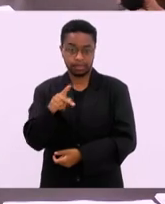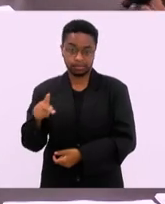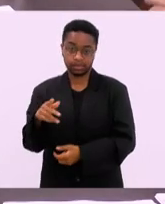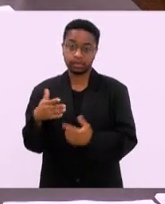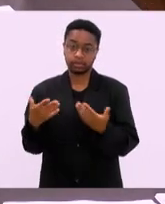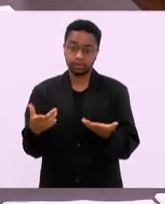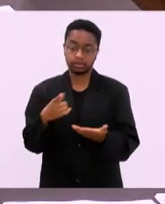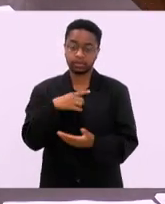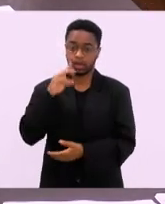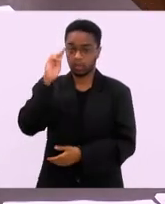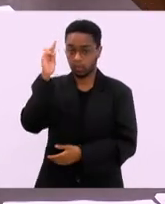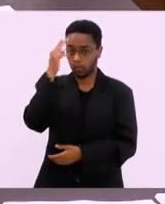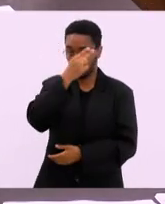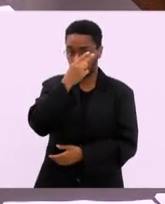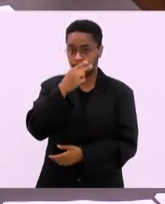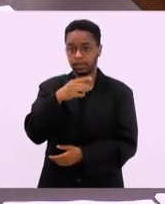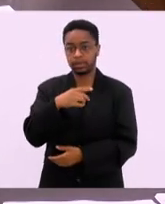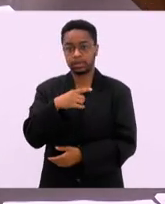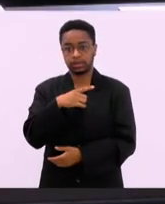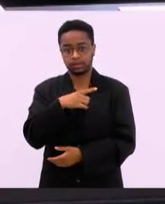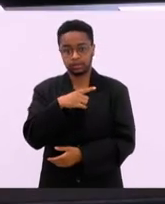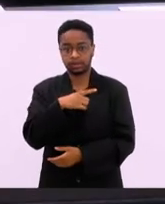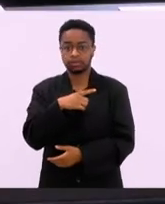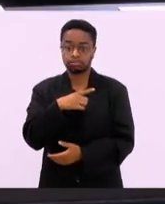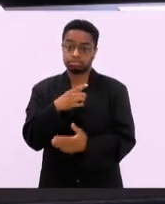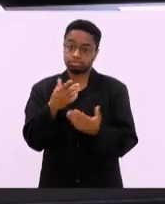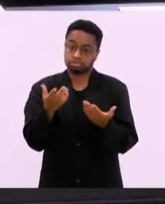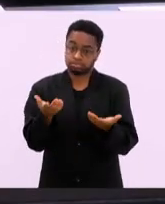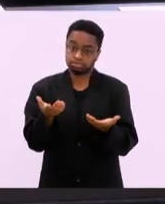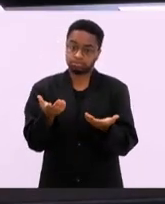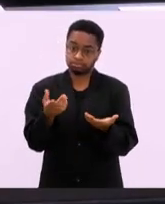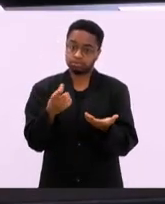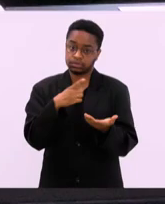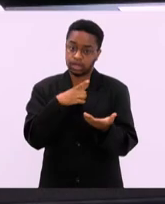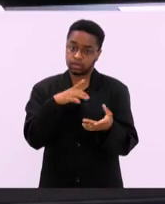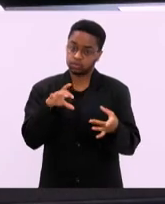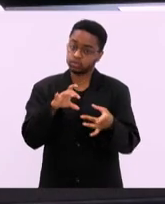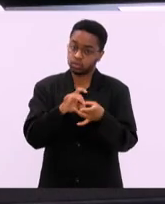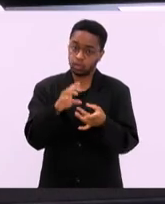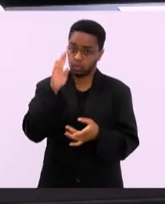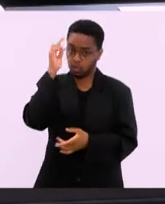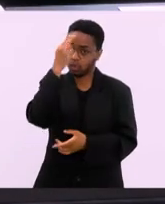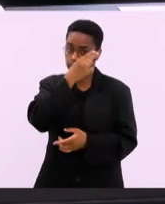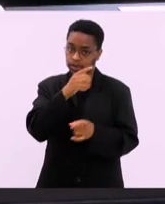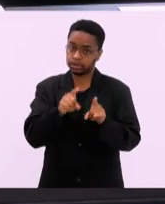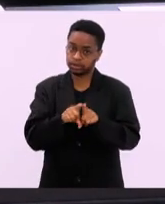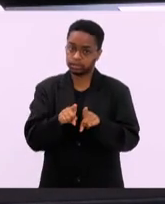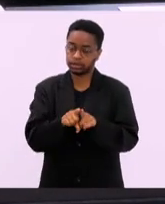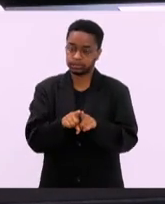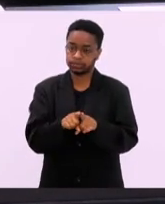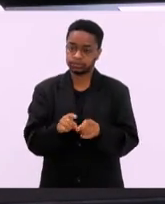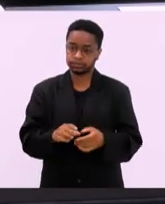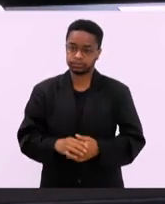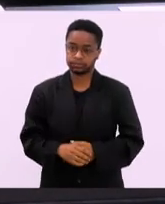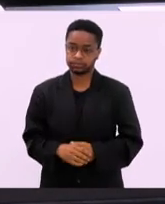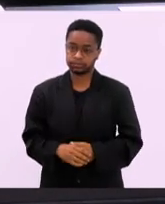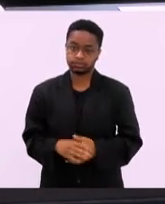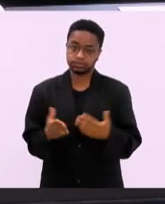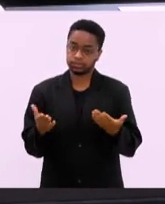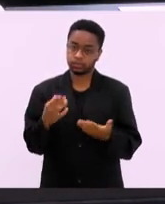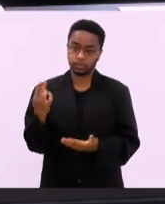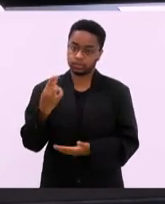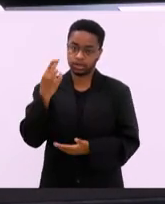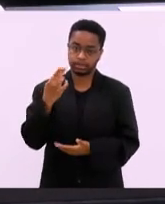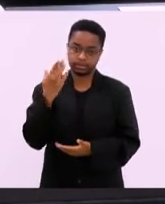pega Uber... Vamos baixar em diligência. Mas será que já não pega Uber? Aqui a intenção é Uber. Eu tenho só um receio de baixar em diligência, porque. A gente não tem essa quantidade.